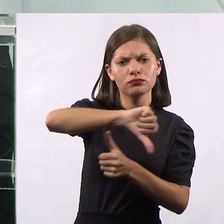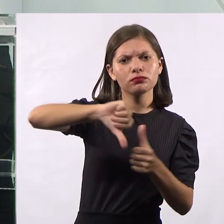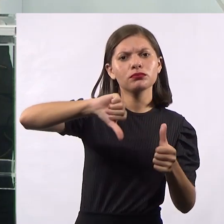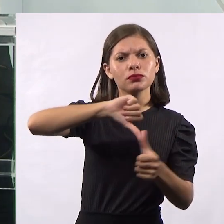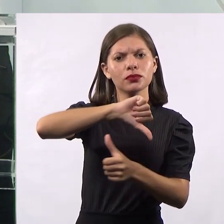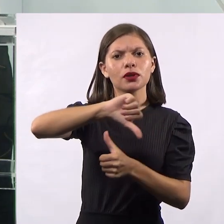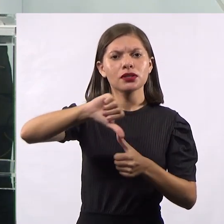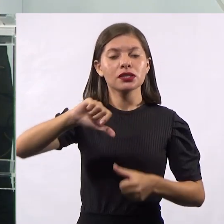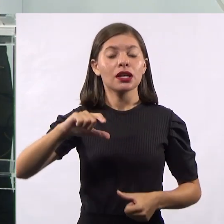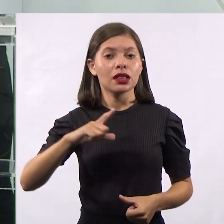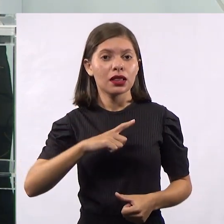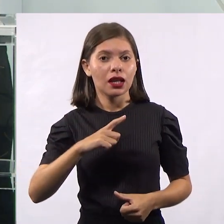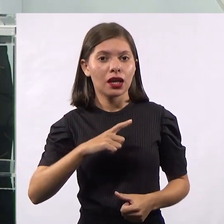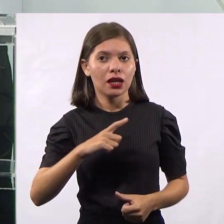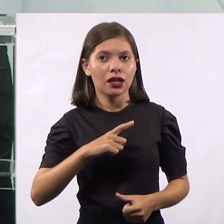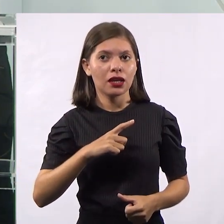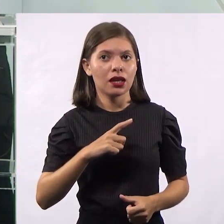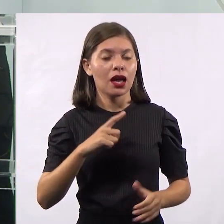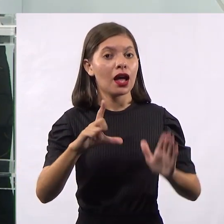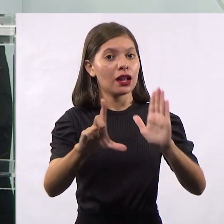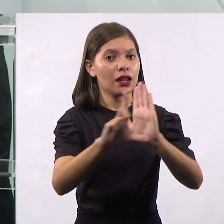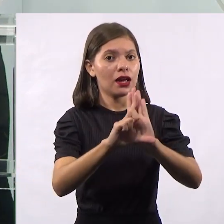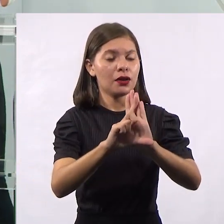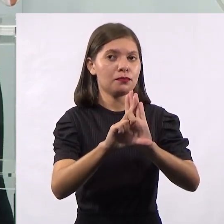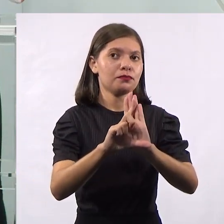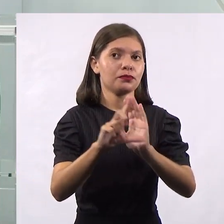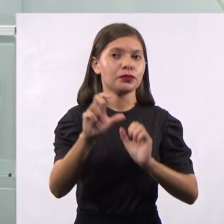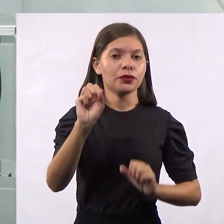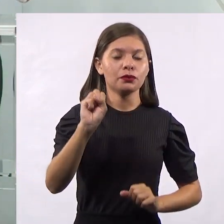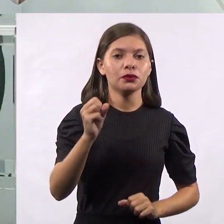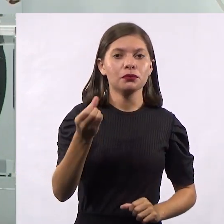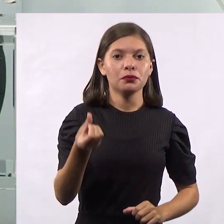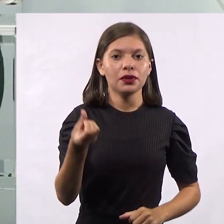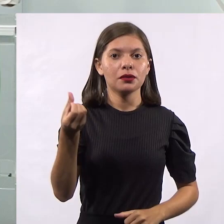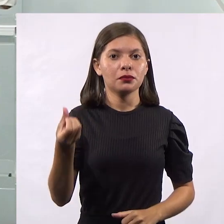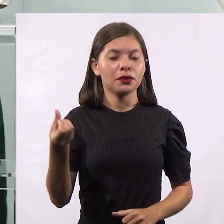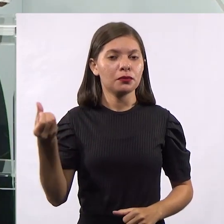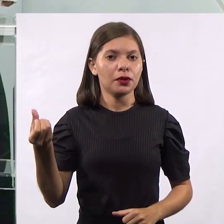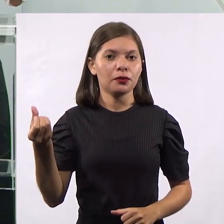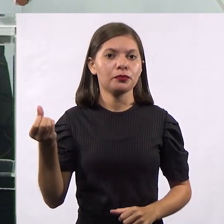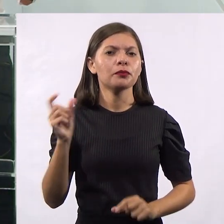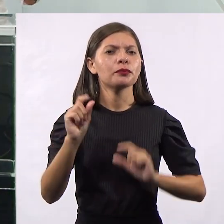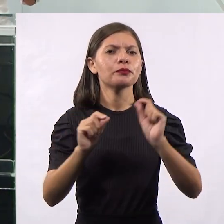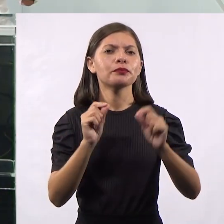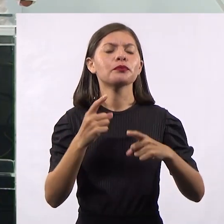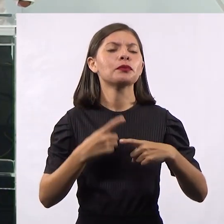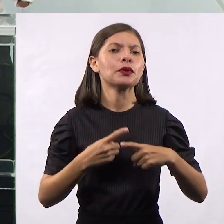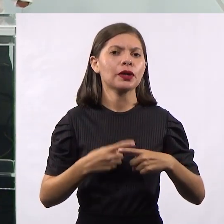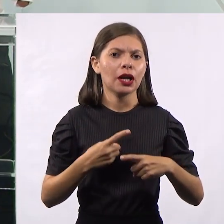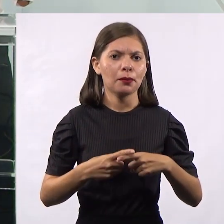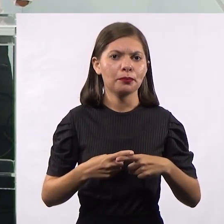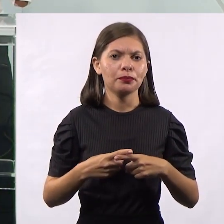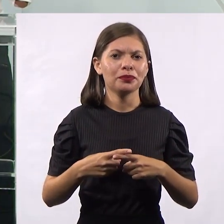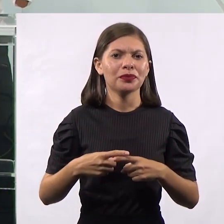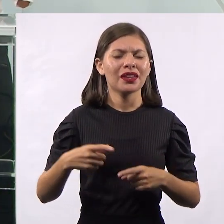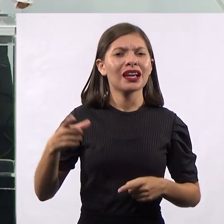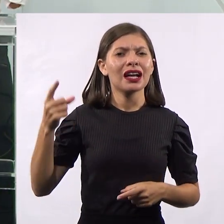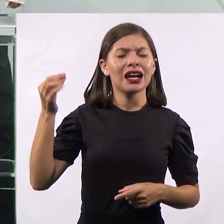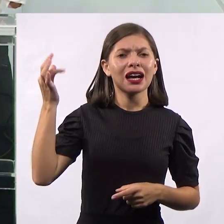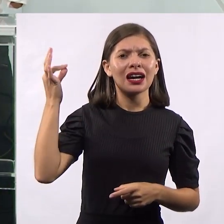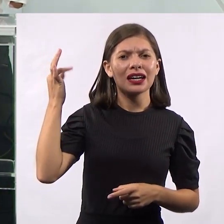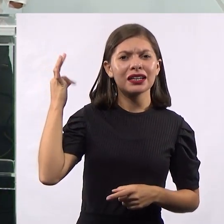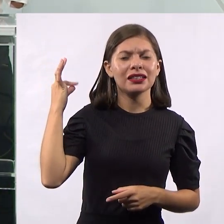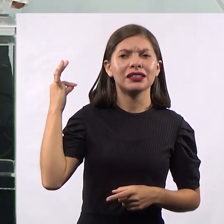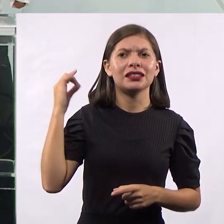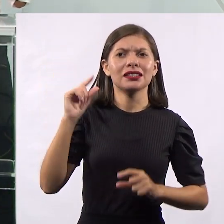mudança em relação à 8666. Por quê? A Lei 8666, ela trazia o que ficou